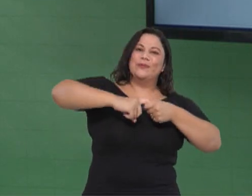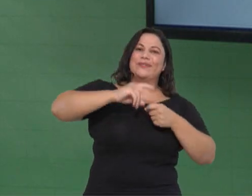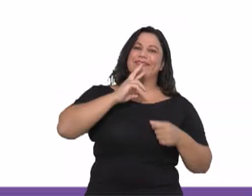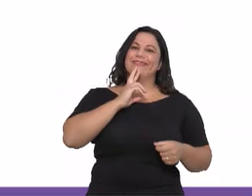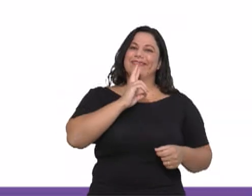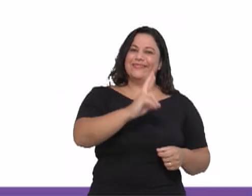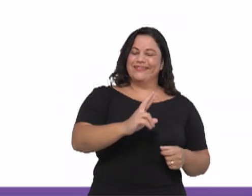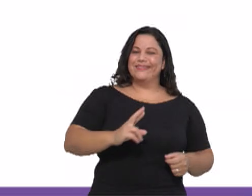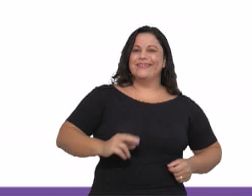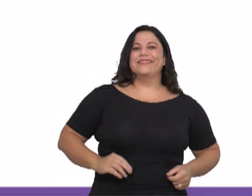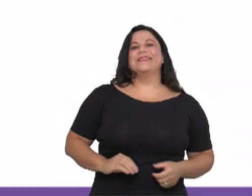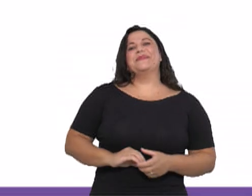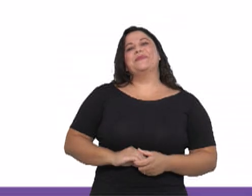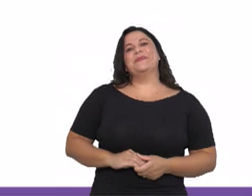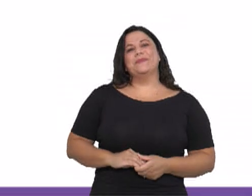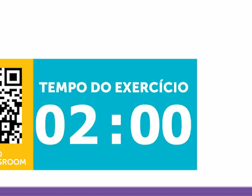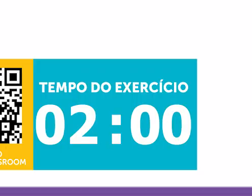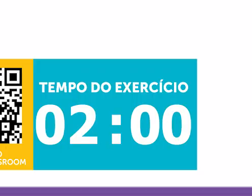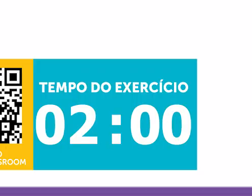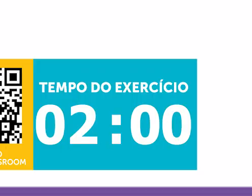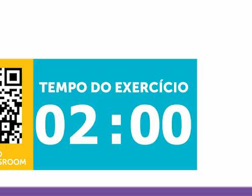resposta.